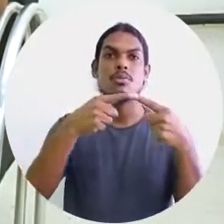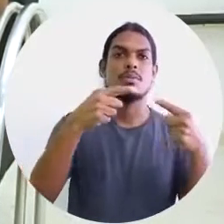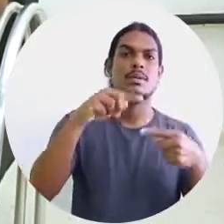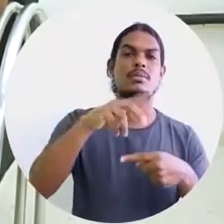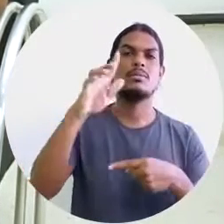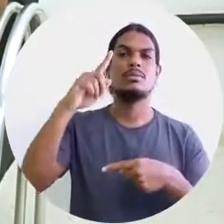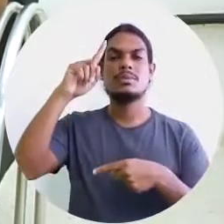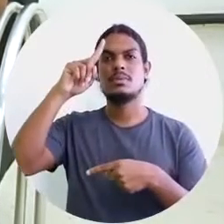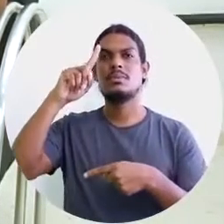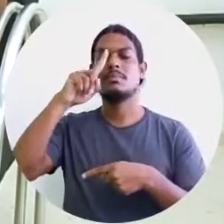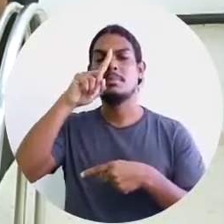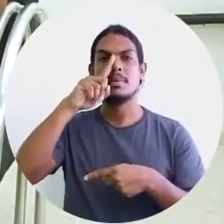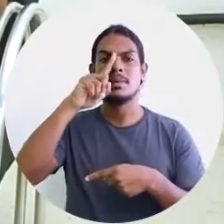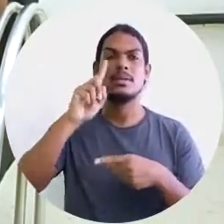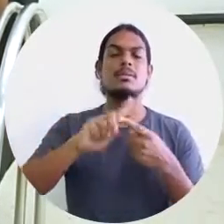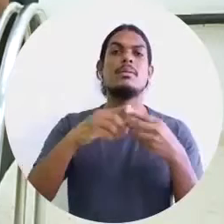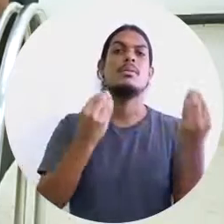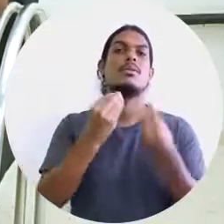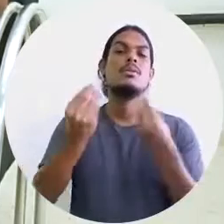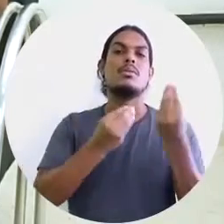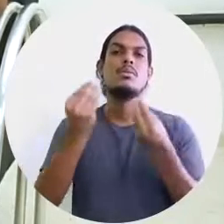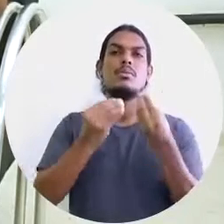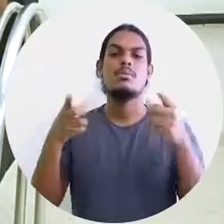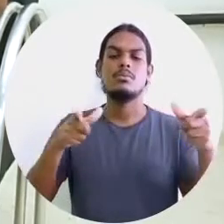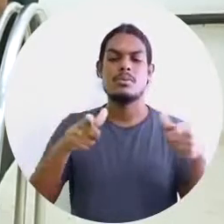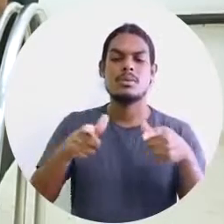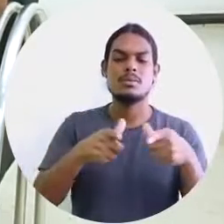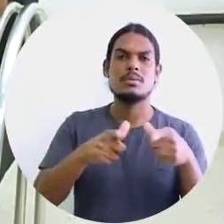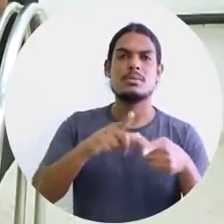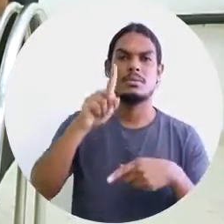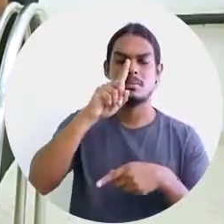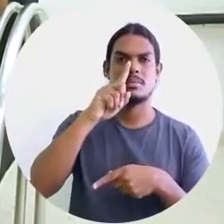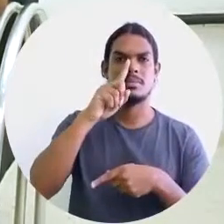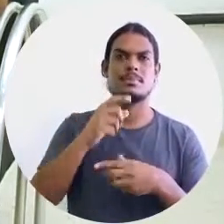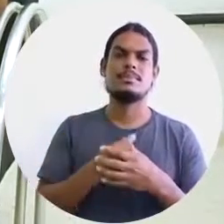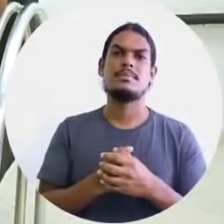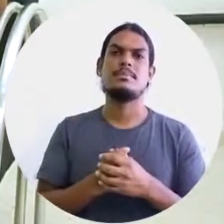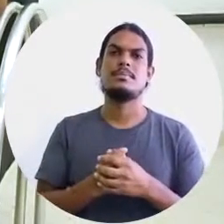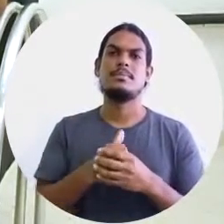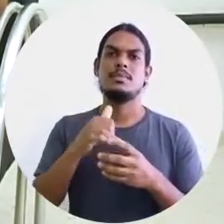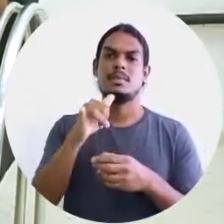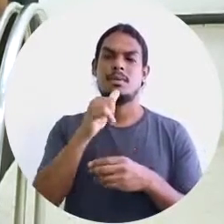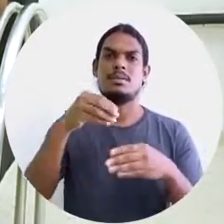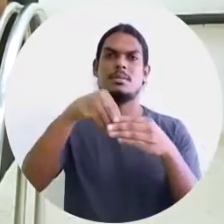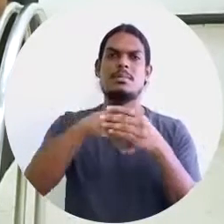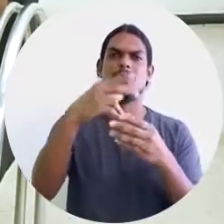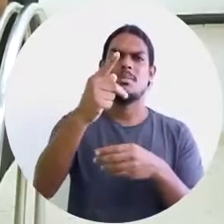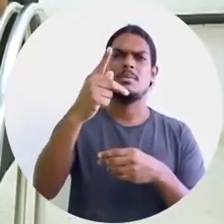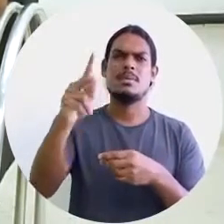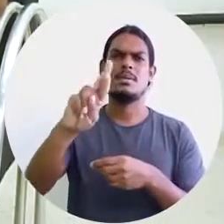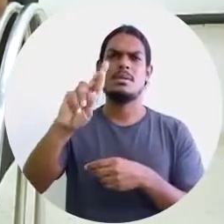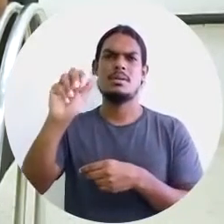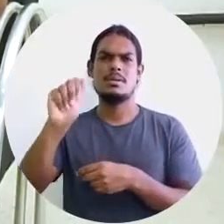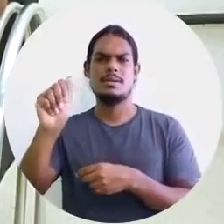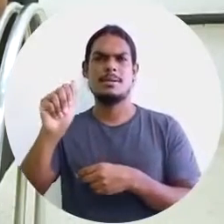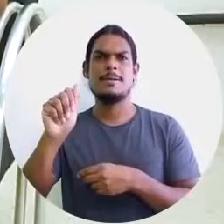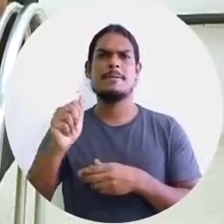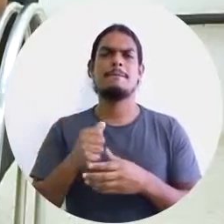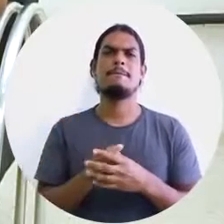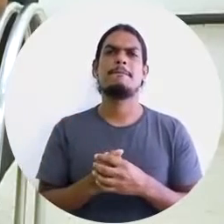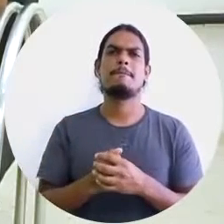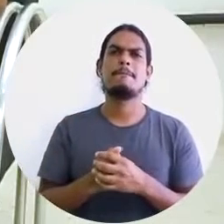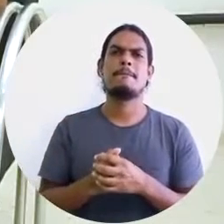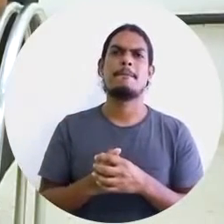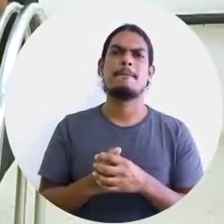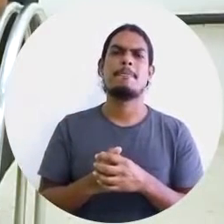desse. Então, no caso, por exemplo, vamos falar do modo mais simples, dentro do PPRA vai a